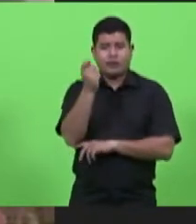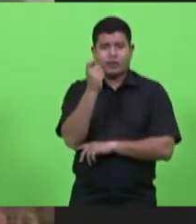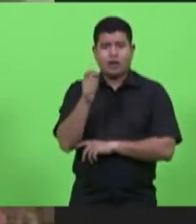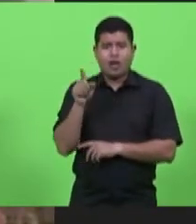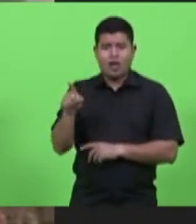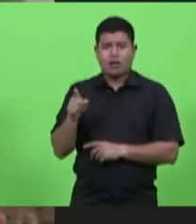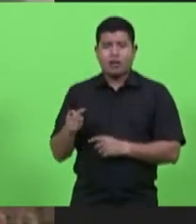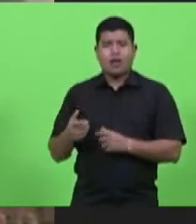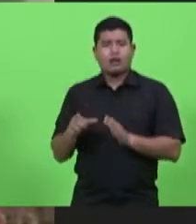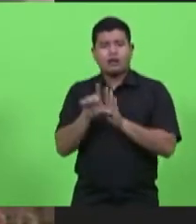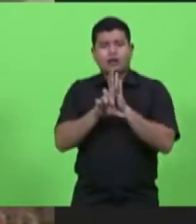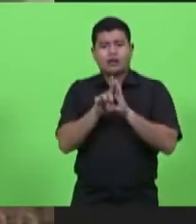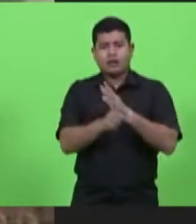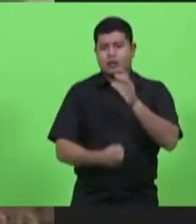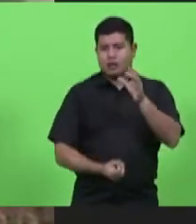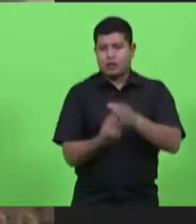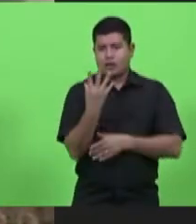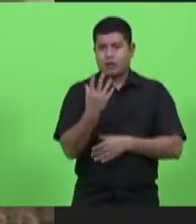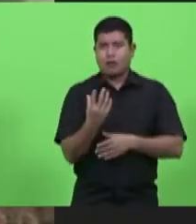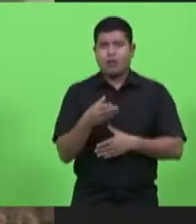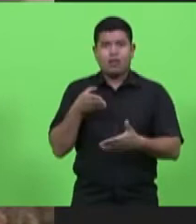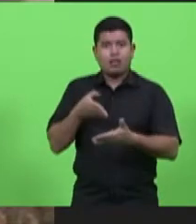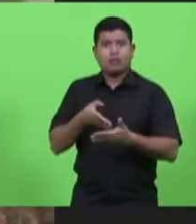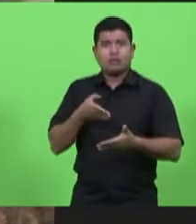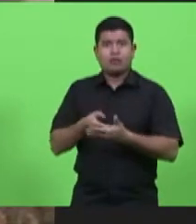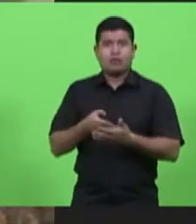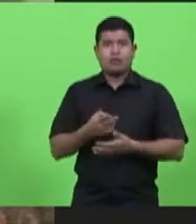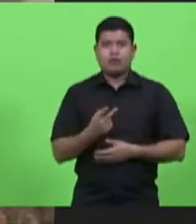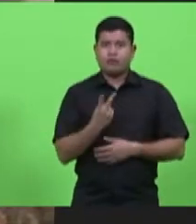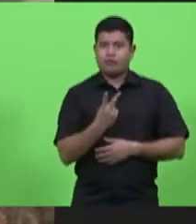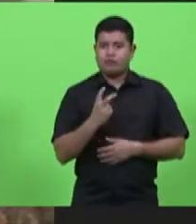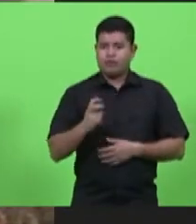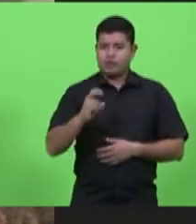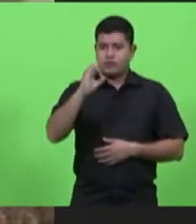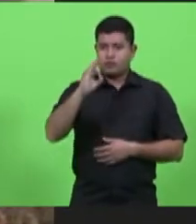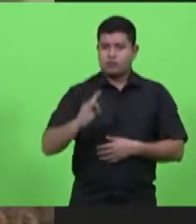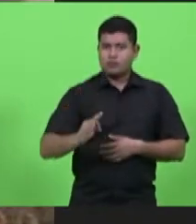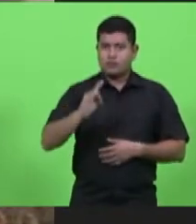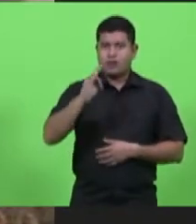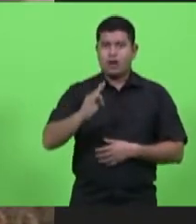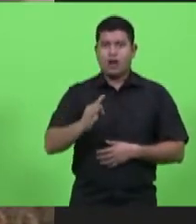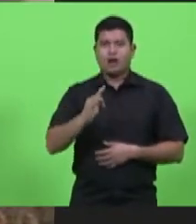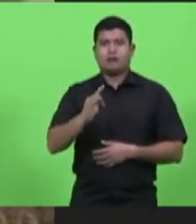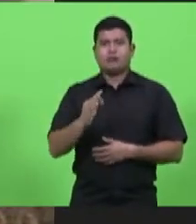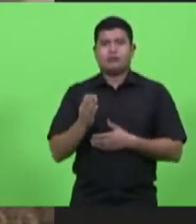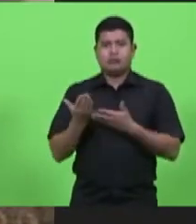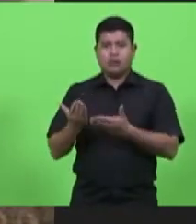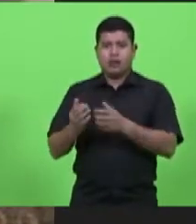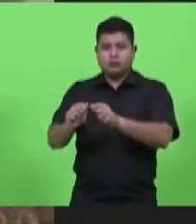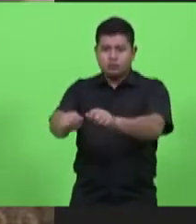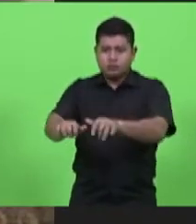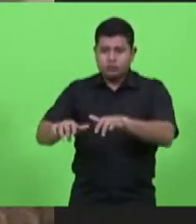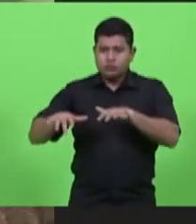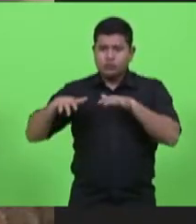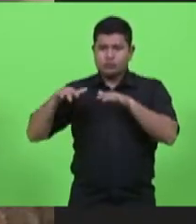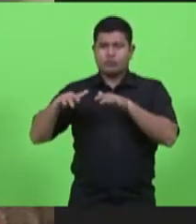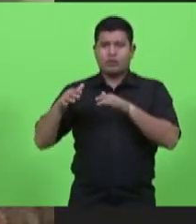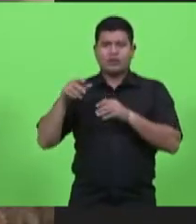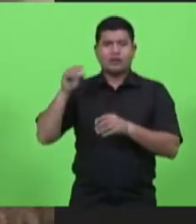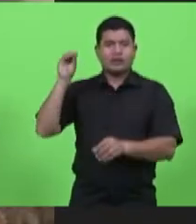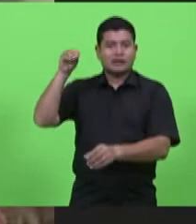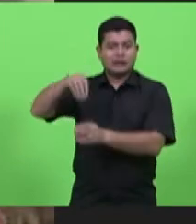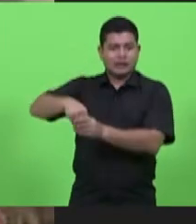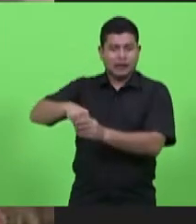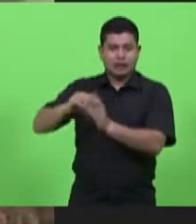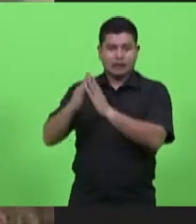uma legislação limitando em 25% a ocupação do auditório principal do templo. Acho